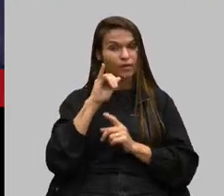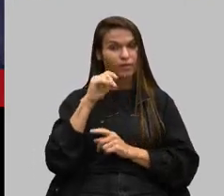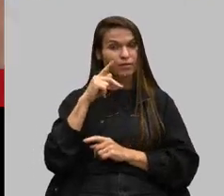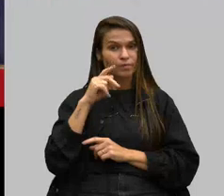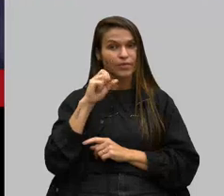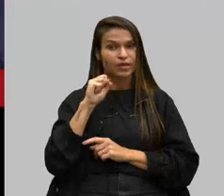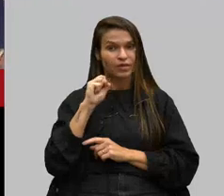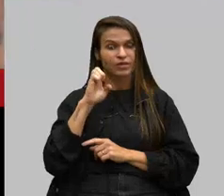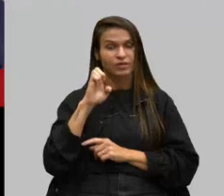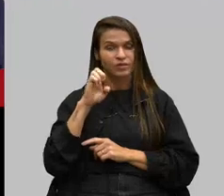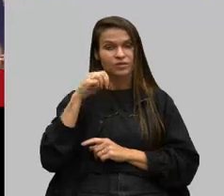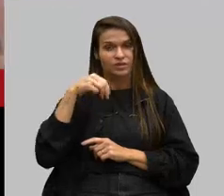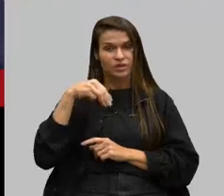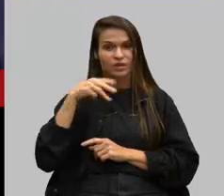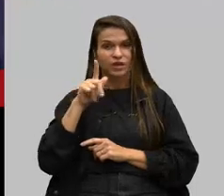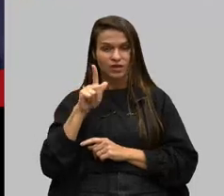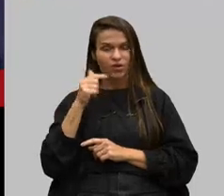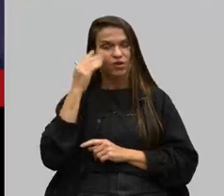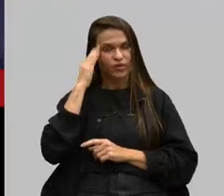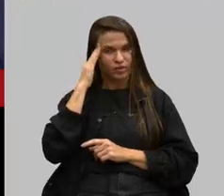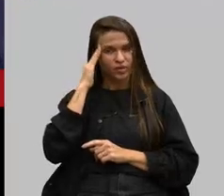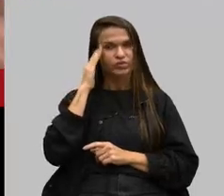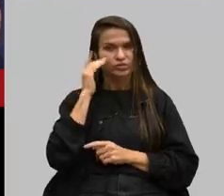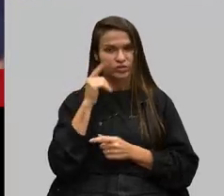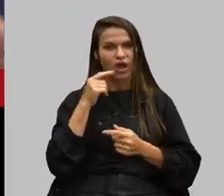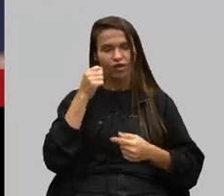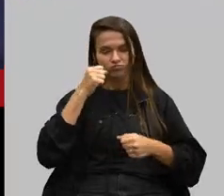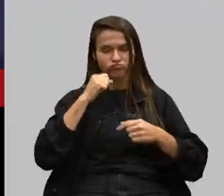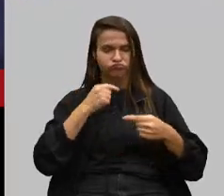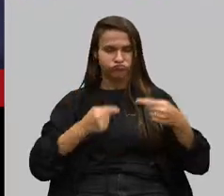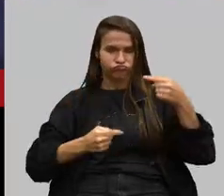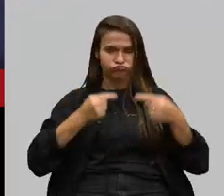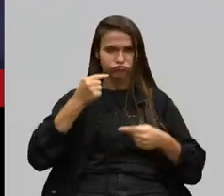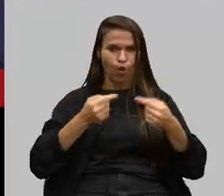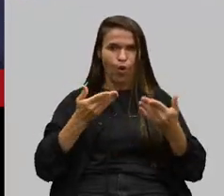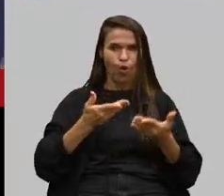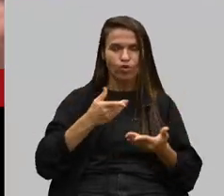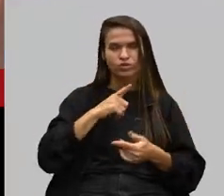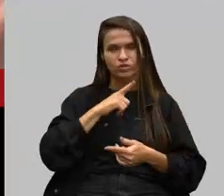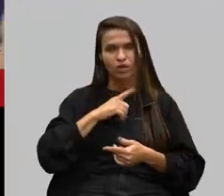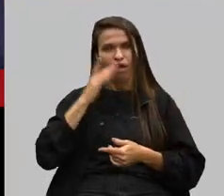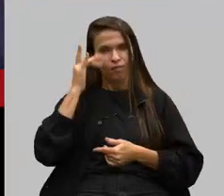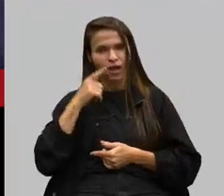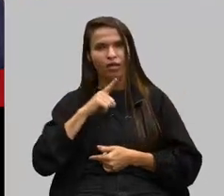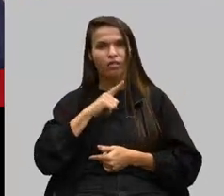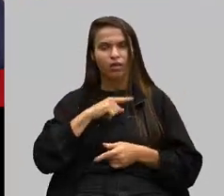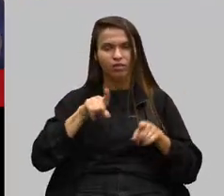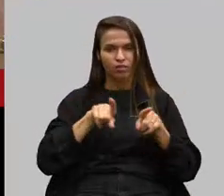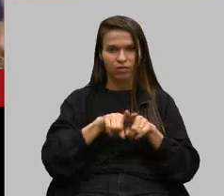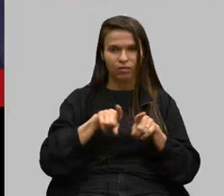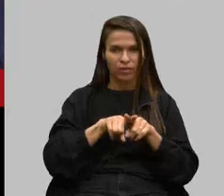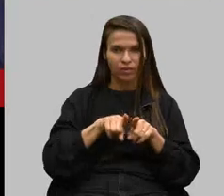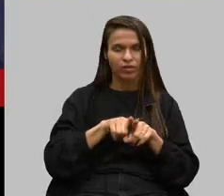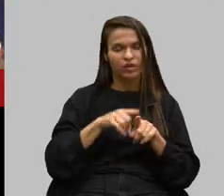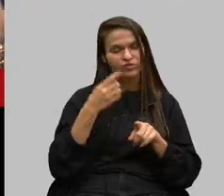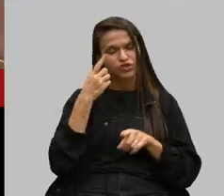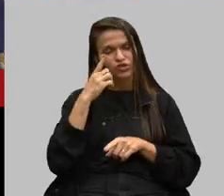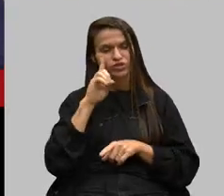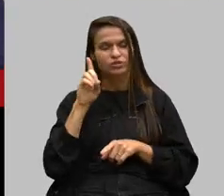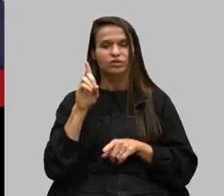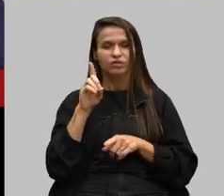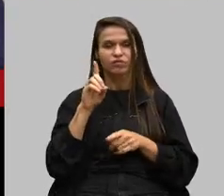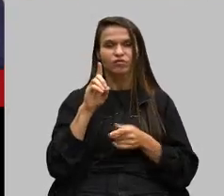tanto é que é o mata-mata de comissão aqui hoje tem amanhã tem depois de amanhã vai ter também teve dia que foram foram